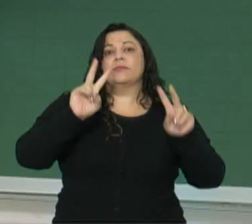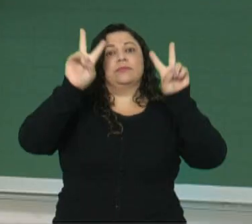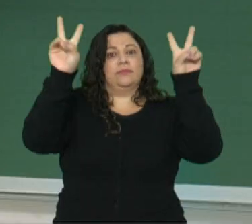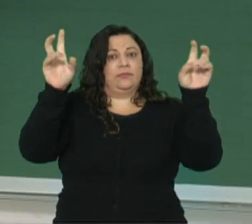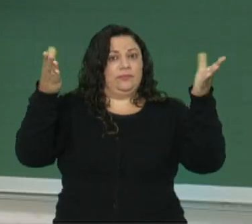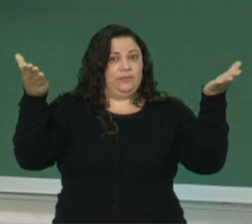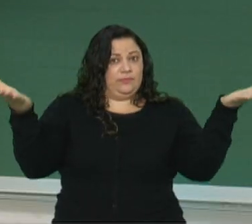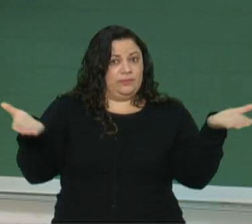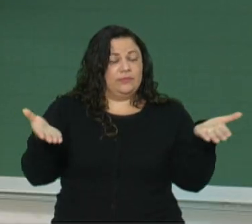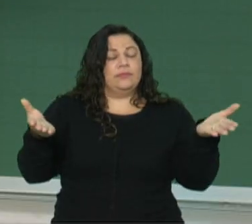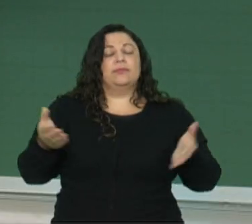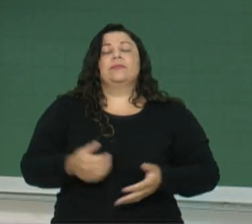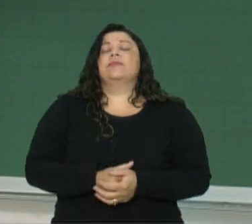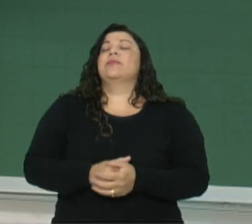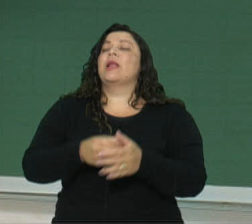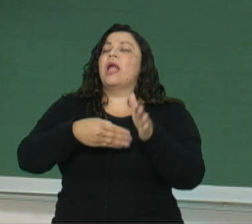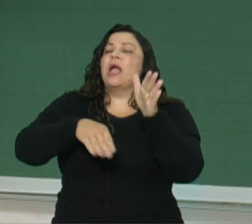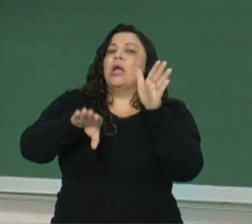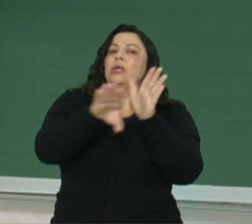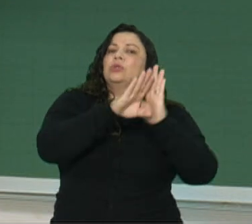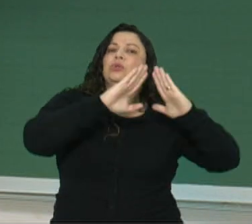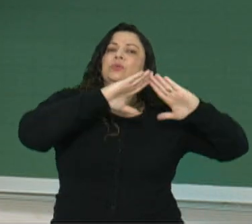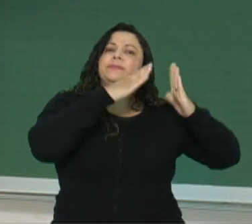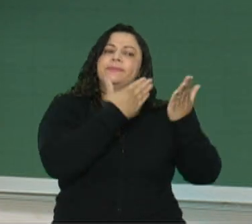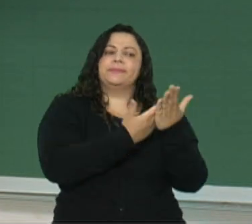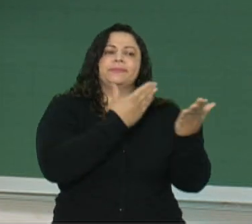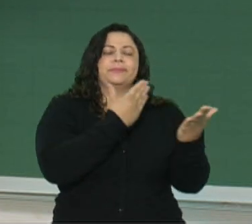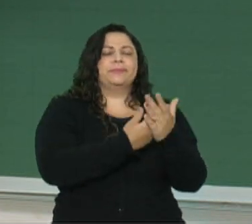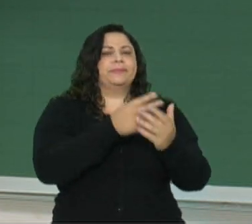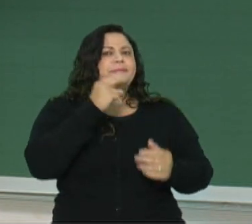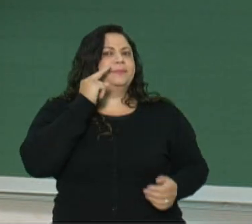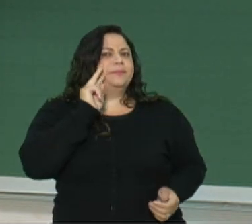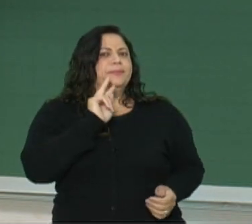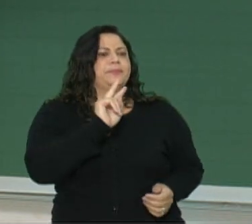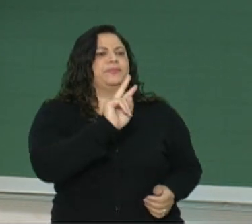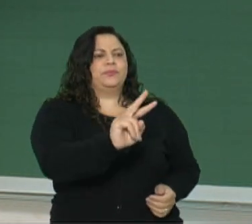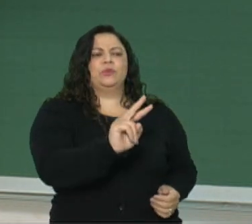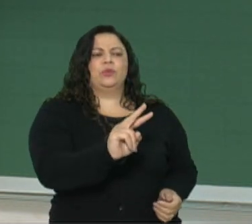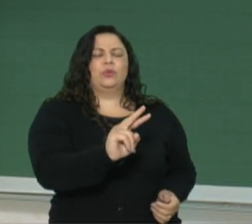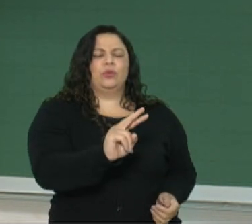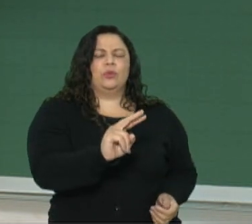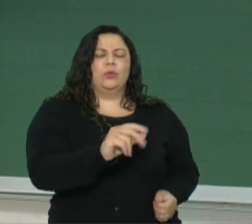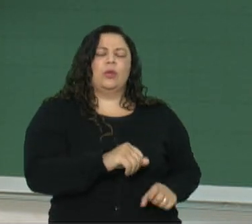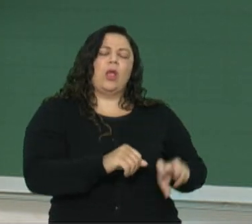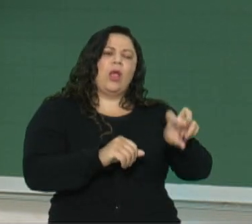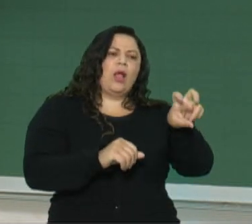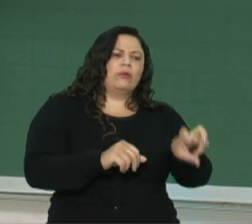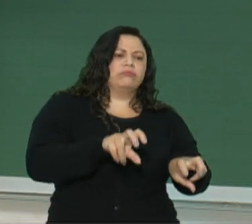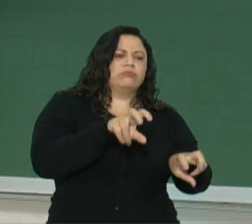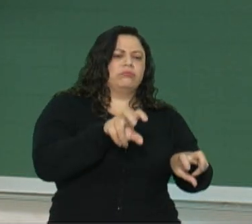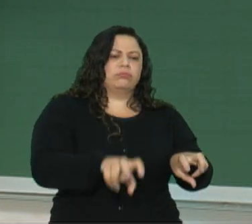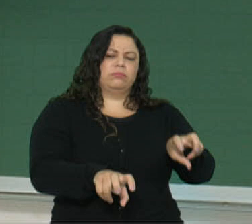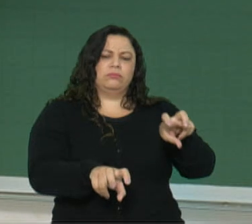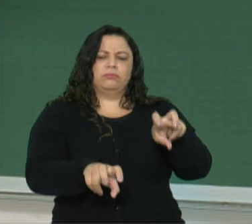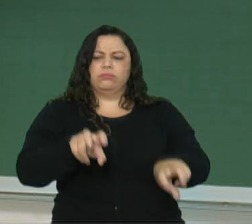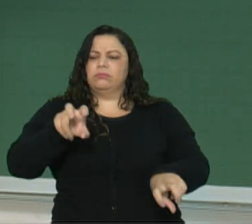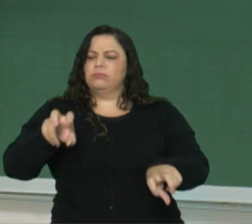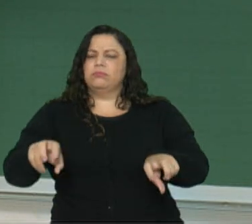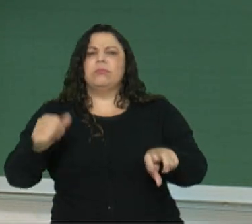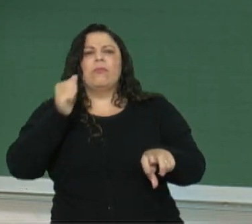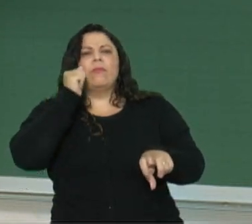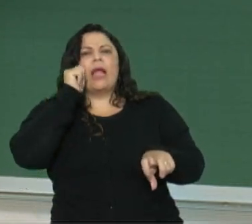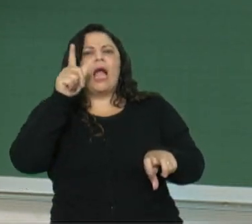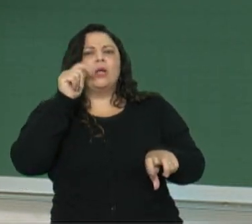Sei lá, eu chego na escola, aí eu olho lá na minha escola, tem uma cadeira azul, tem 2 cadeiras azuis, tem 3